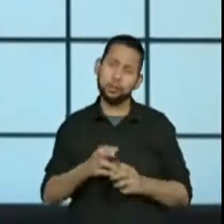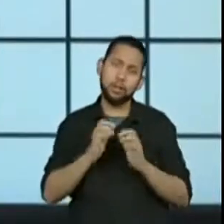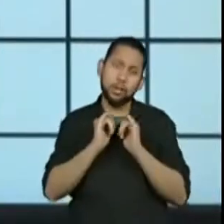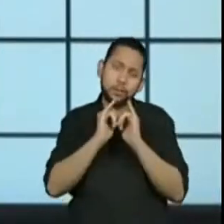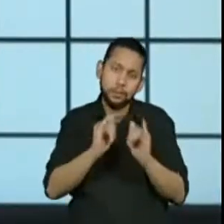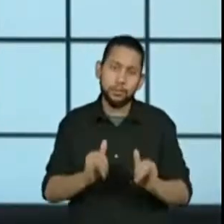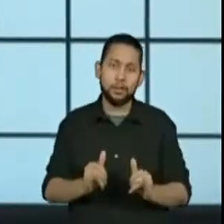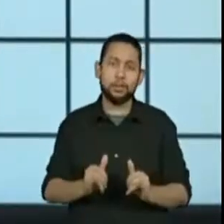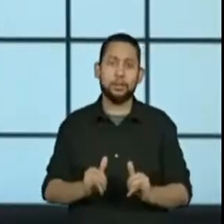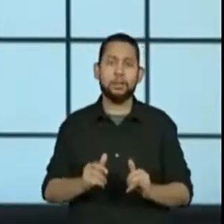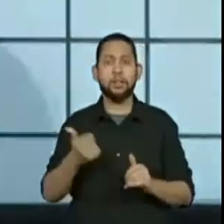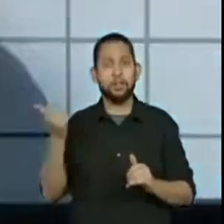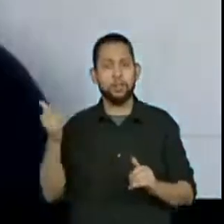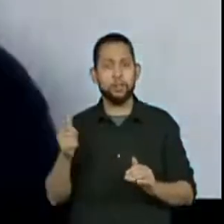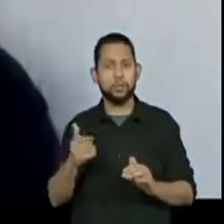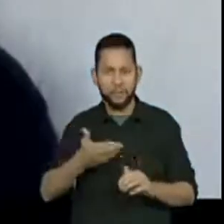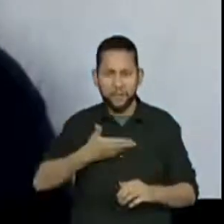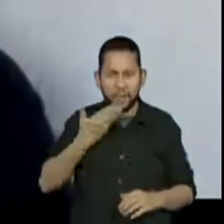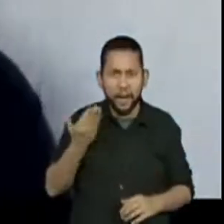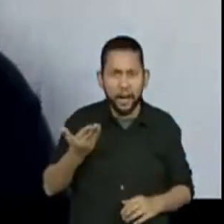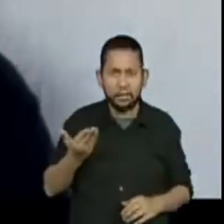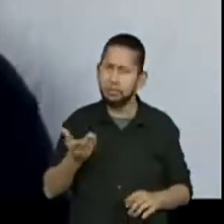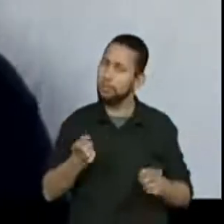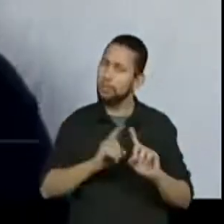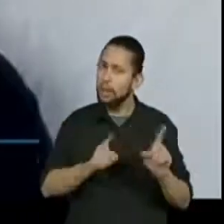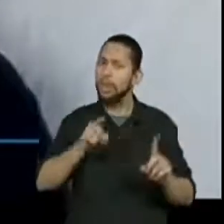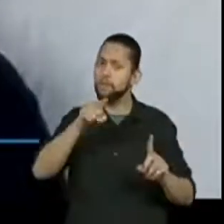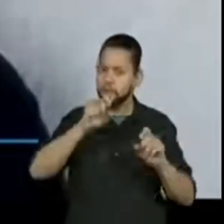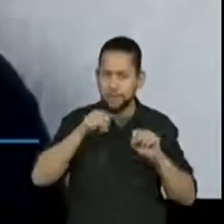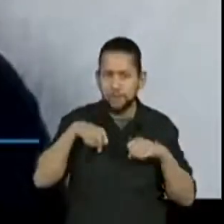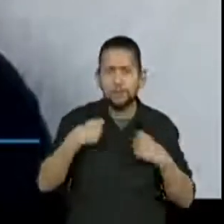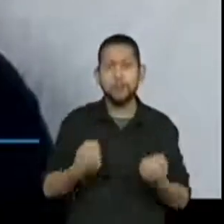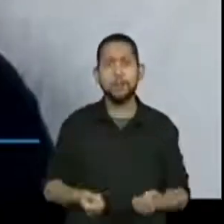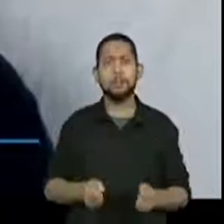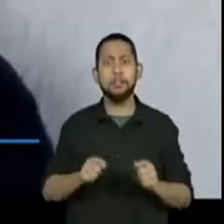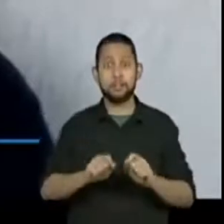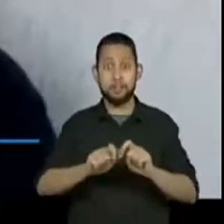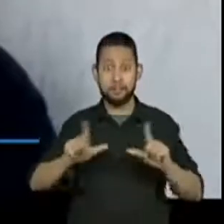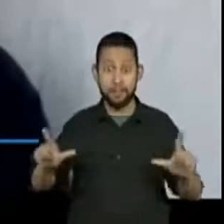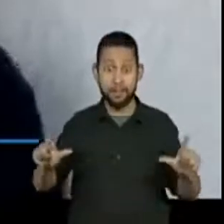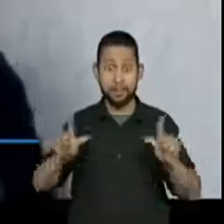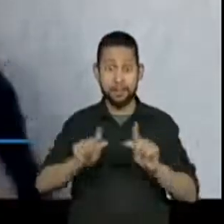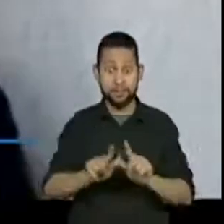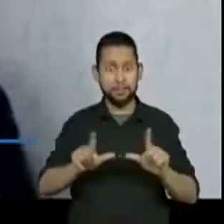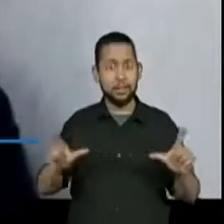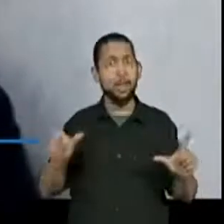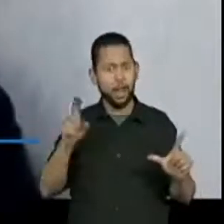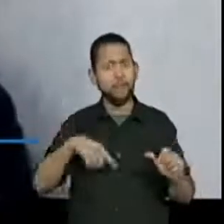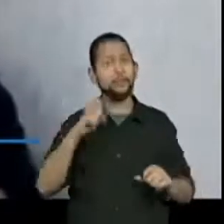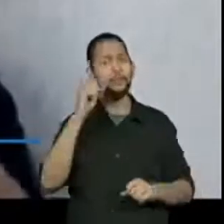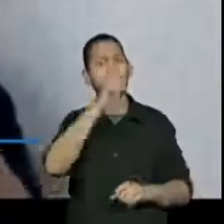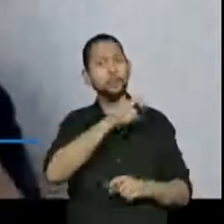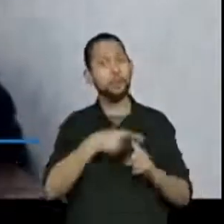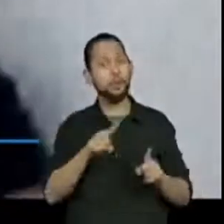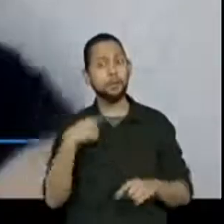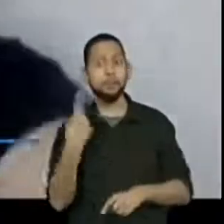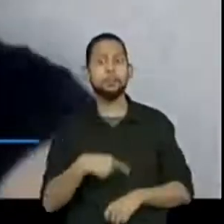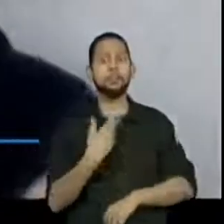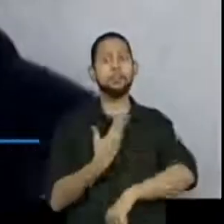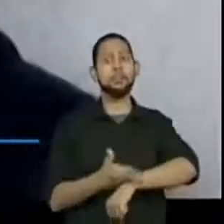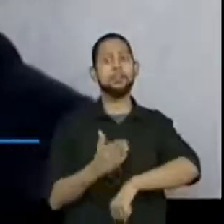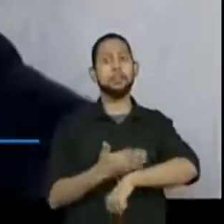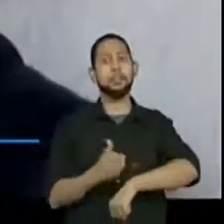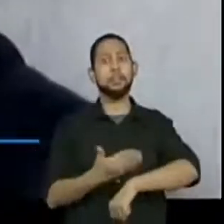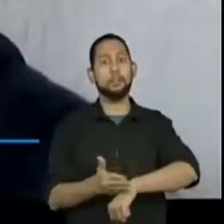vocês, não é um conteúdo fácil. Escala realmente é bastante difícil. Mas se a gente pensar pelo lado